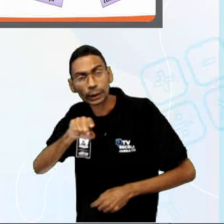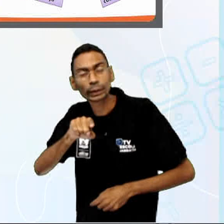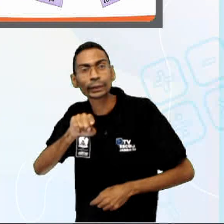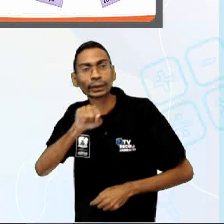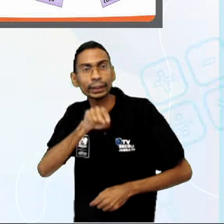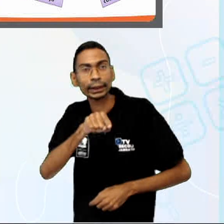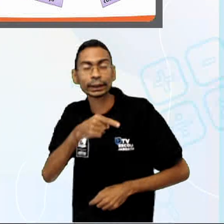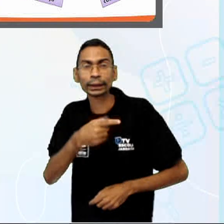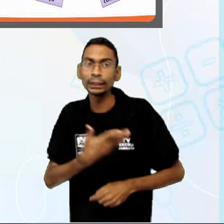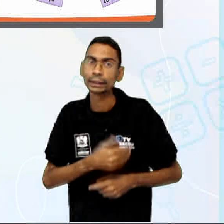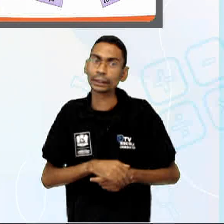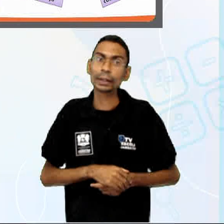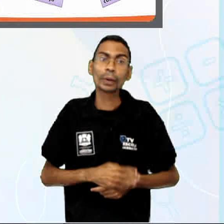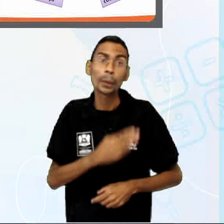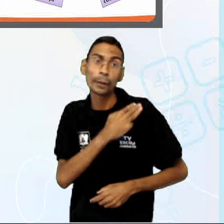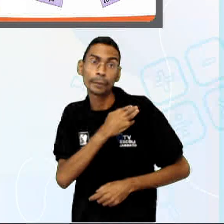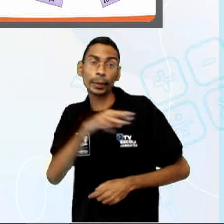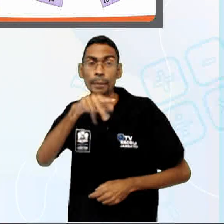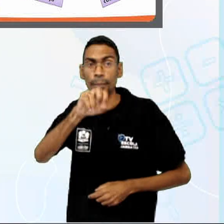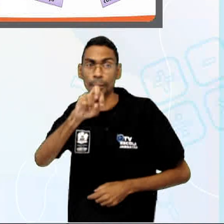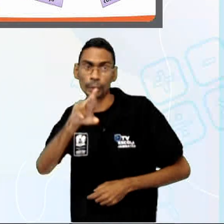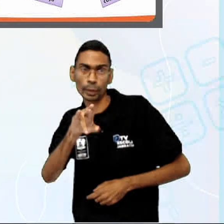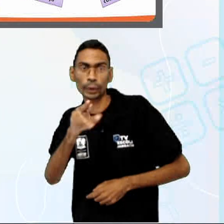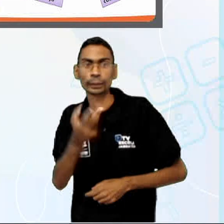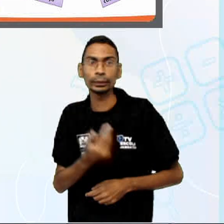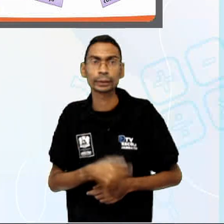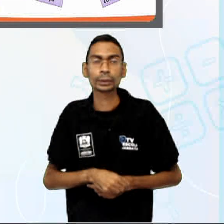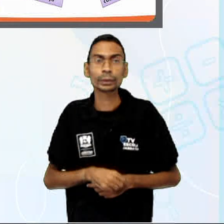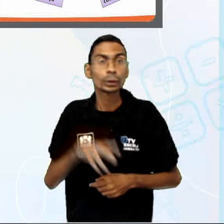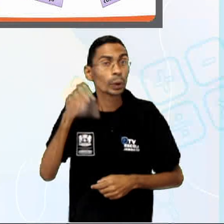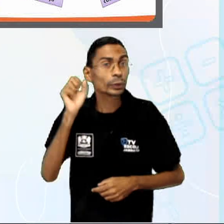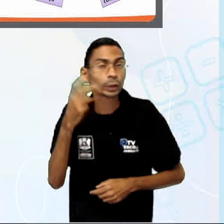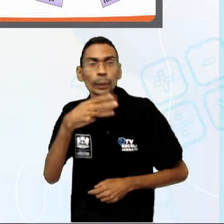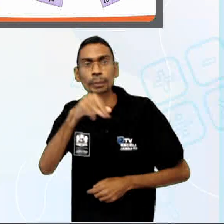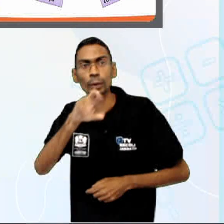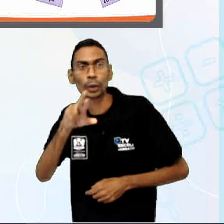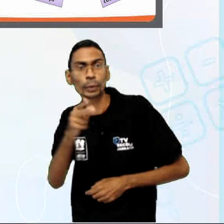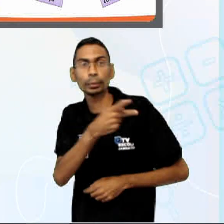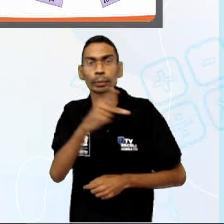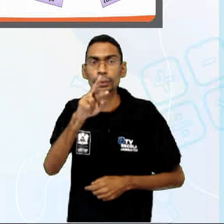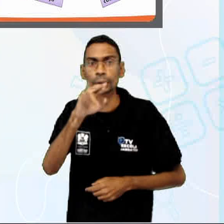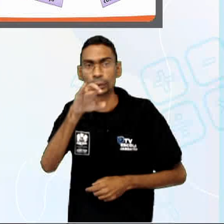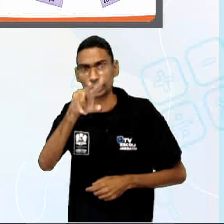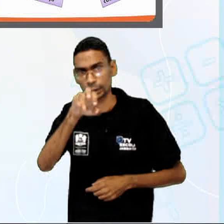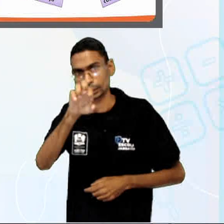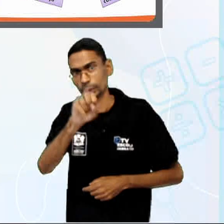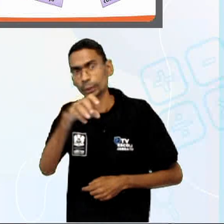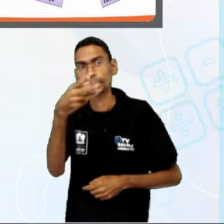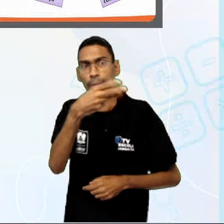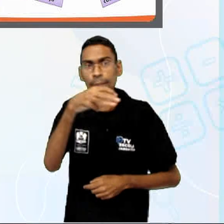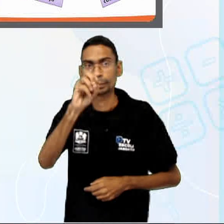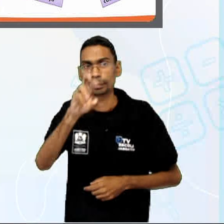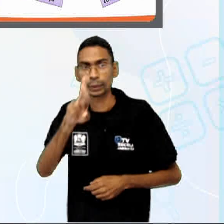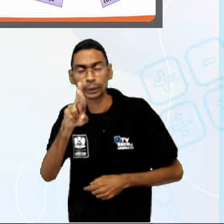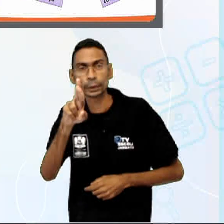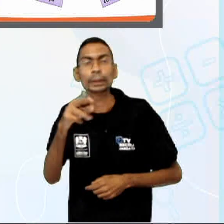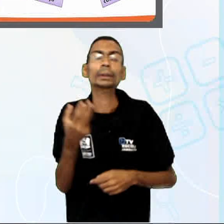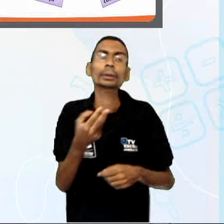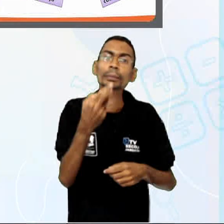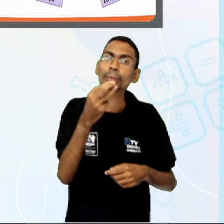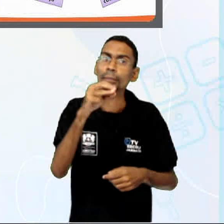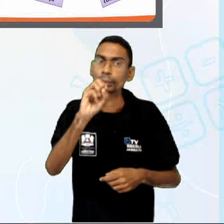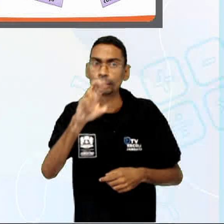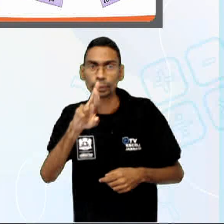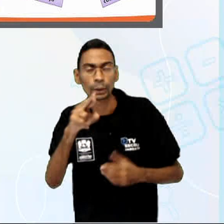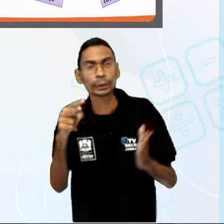O capitão-mor, o ouvidor-mor e o provedor-mor. Mor quer dizer o mais importante, tá?